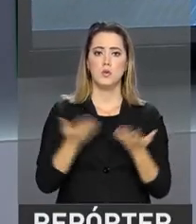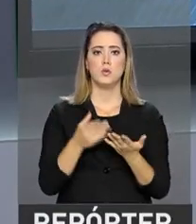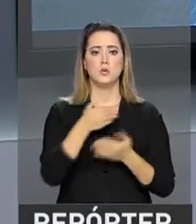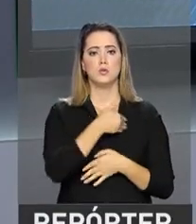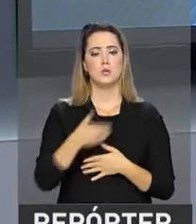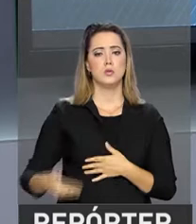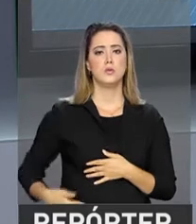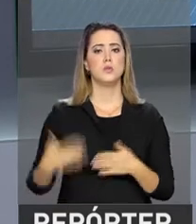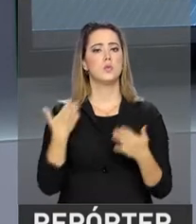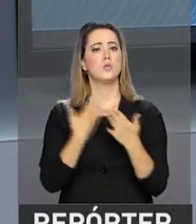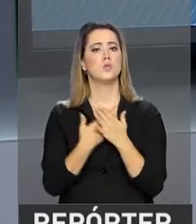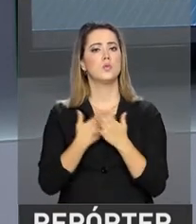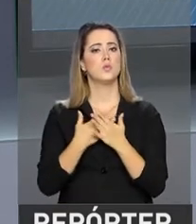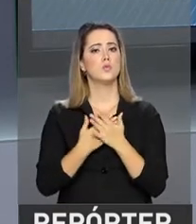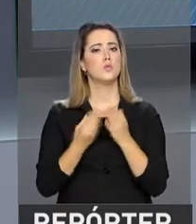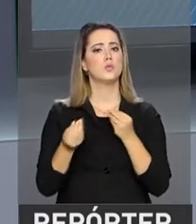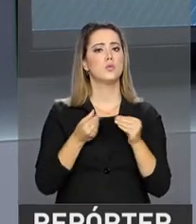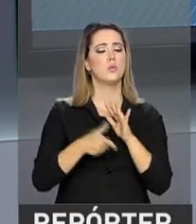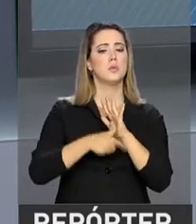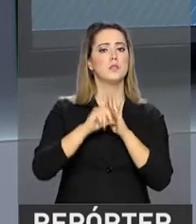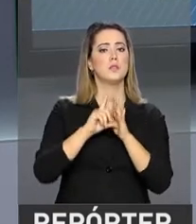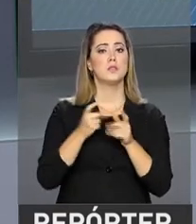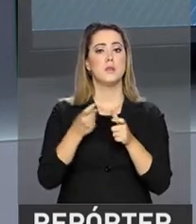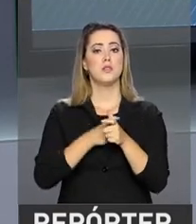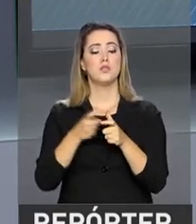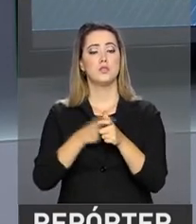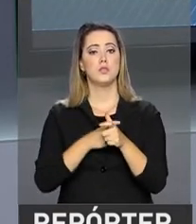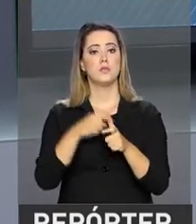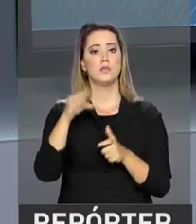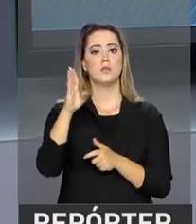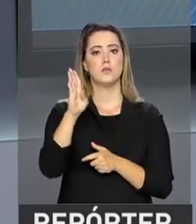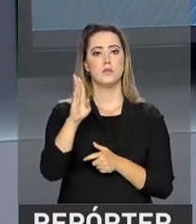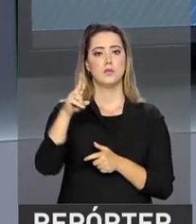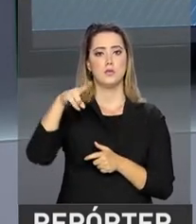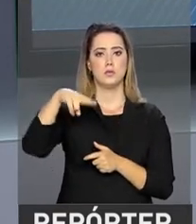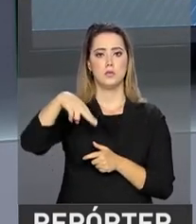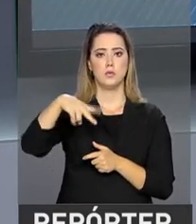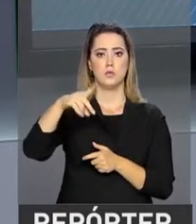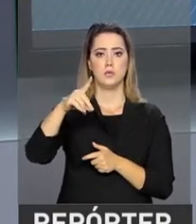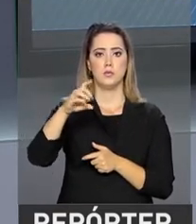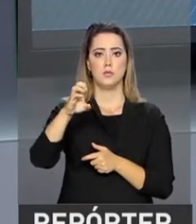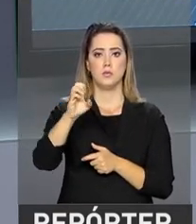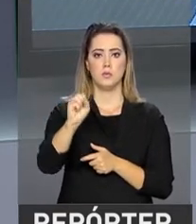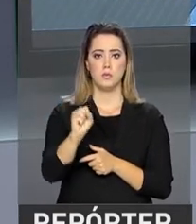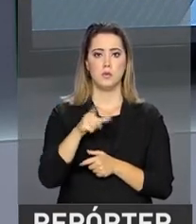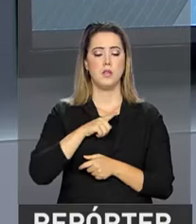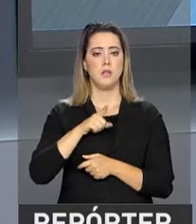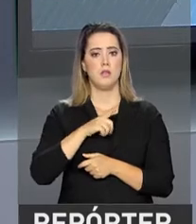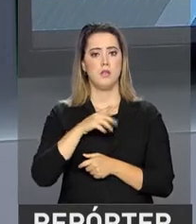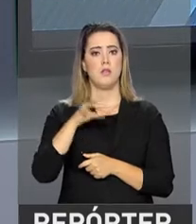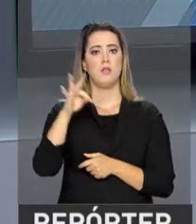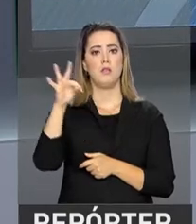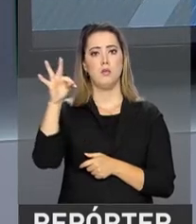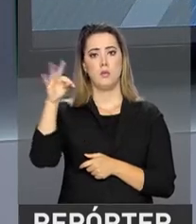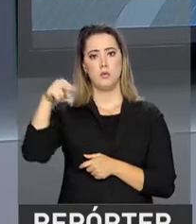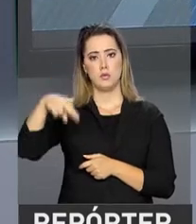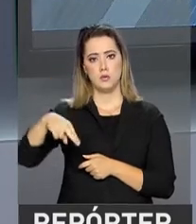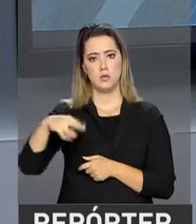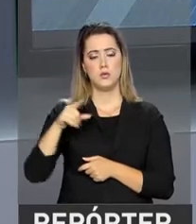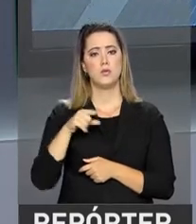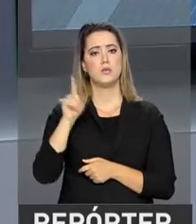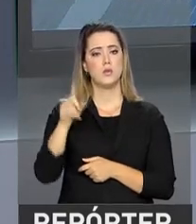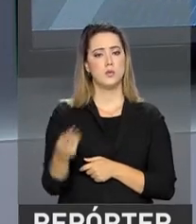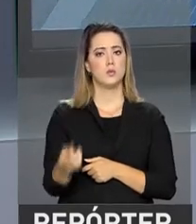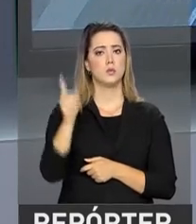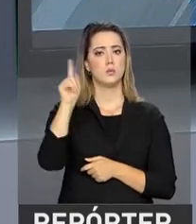governo estuda uma antecipação de parte das dívidas que o bnds tem com o tesouro nacional os recursos são importantes para